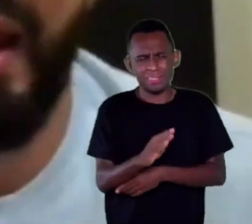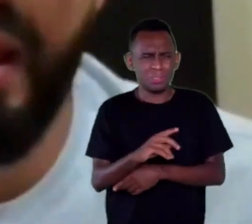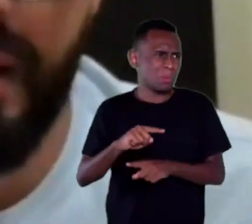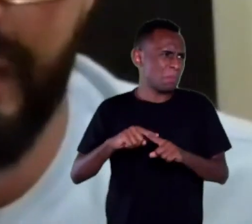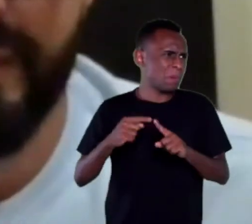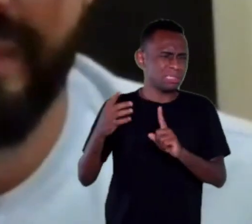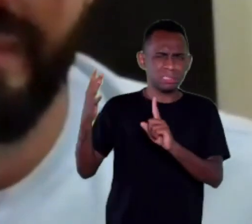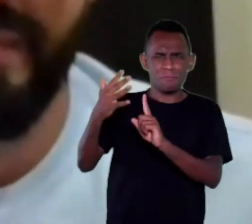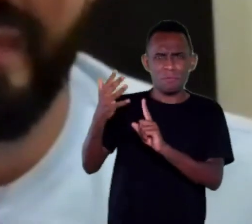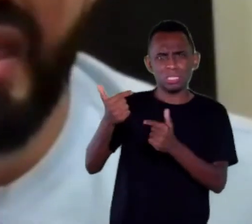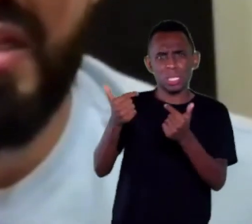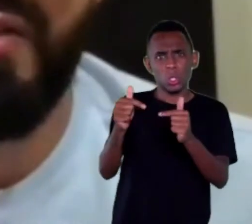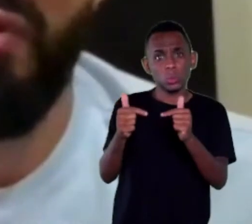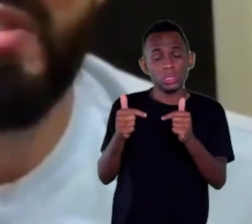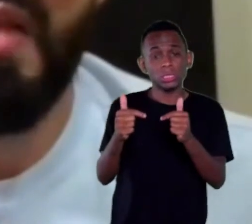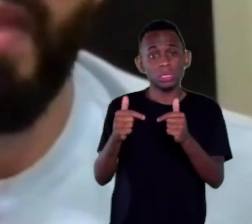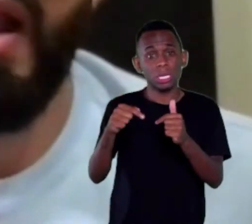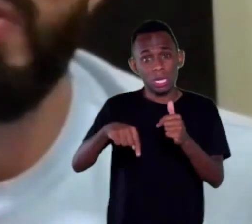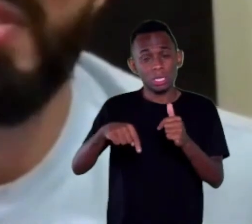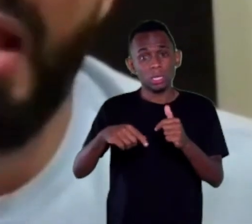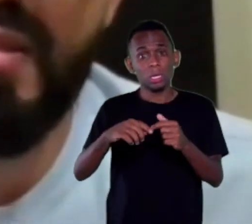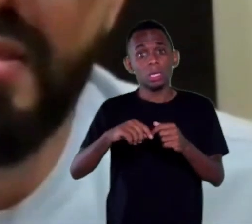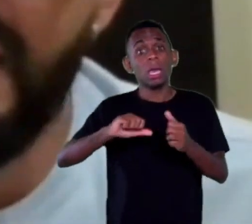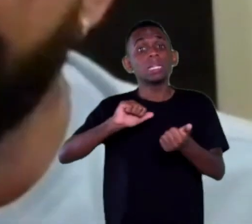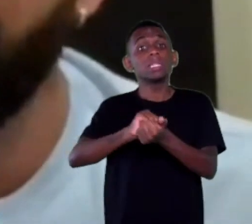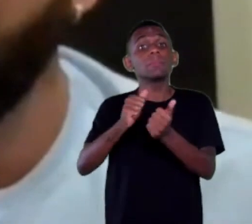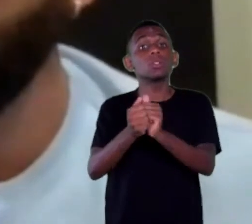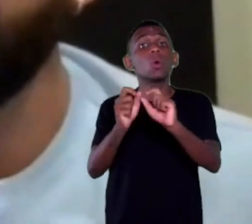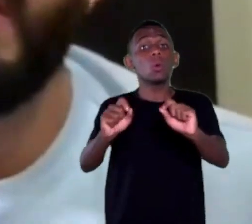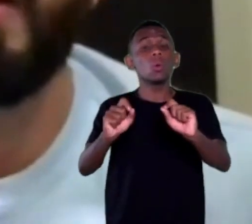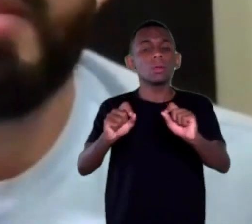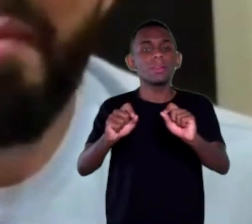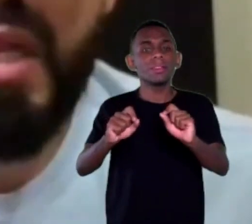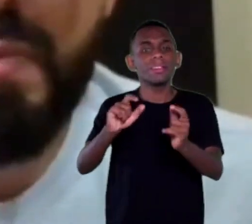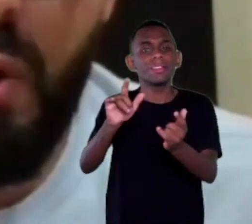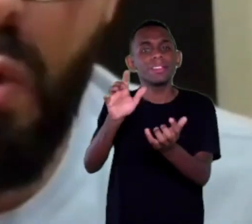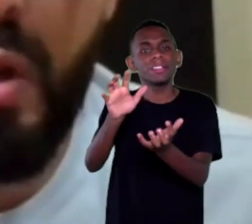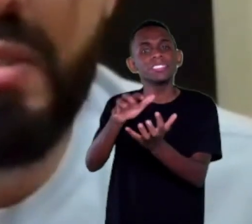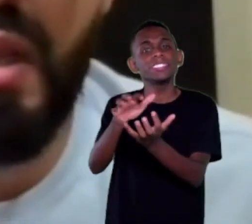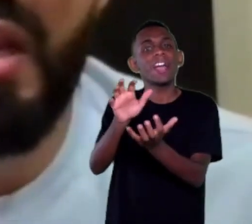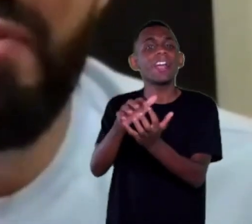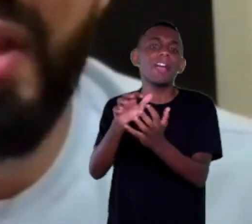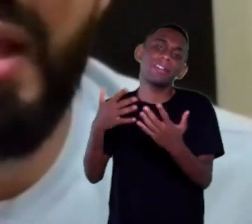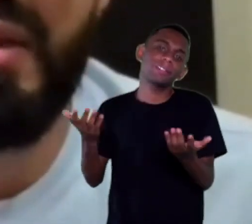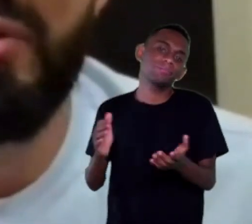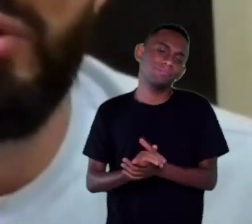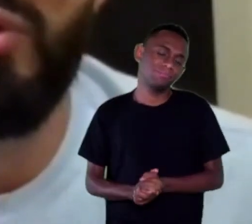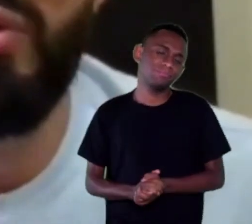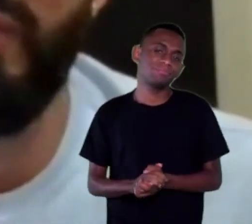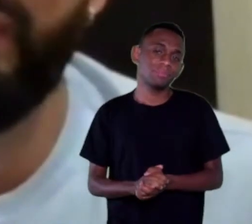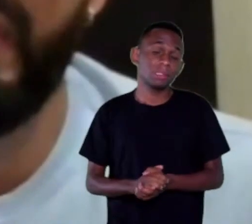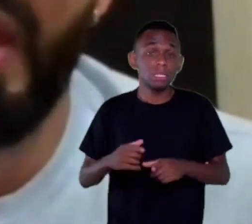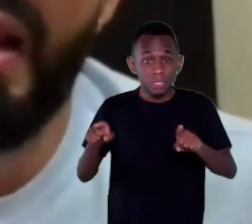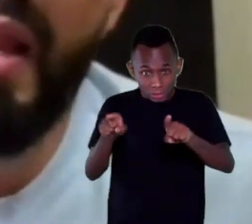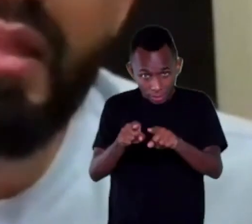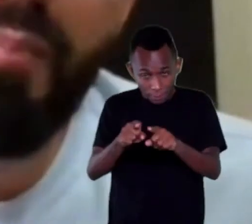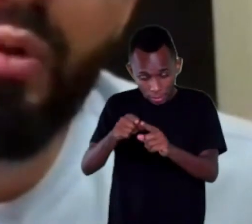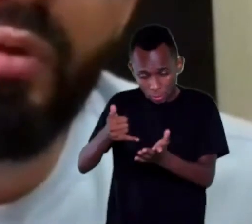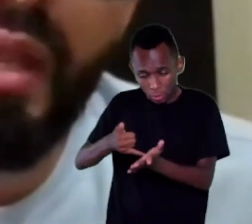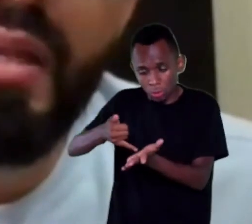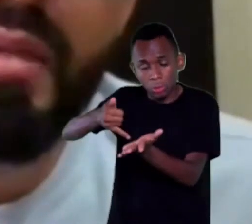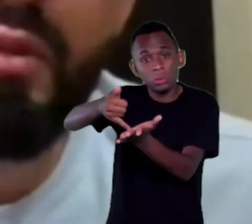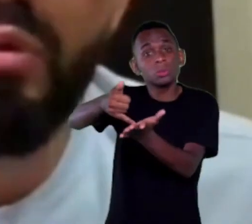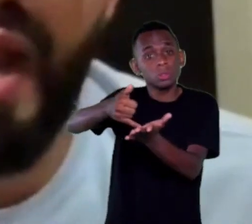virou um jacaré. Se você pegar o saci é a mesma coisa, ele vem da